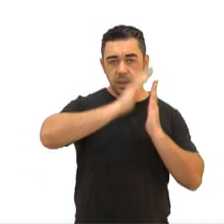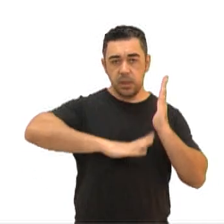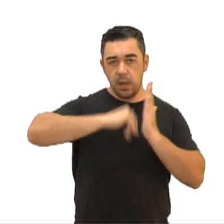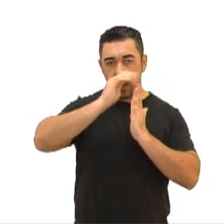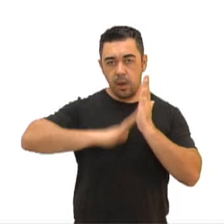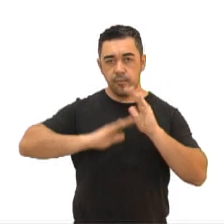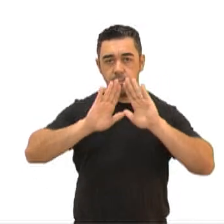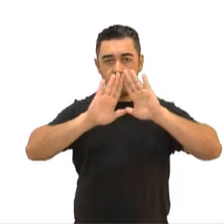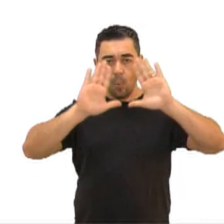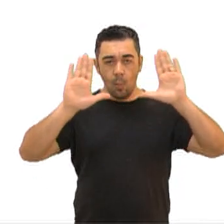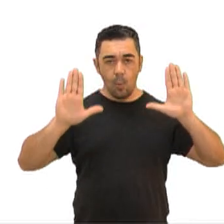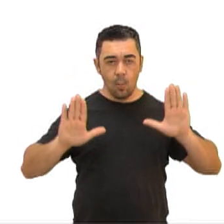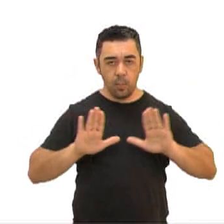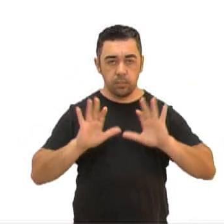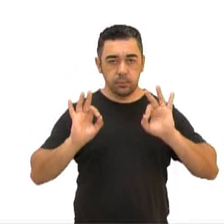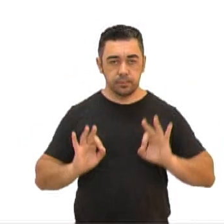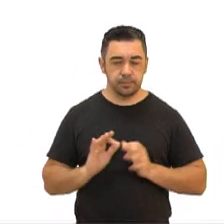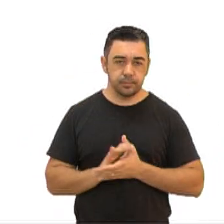cima.